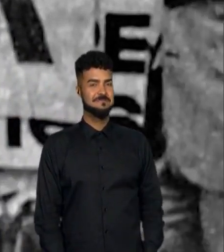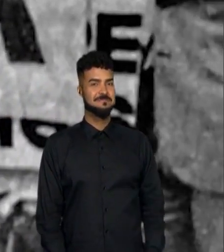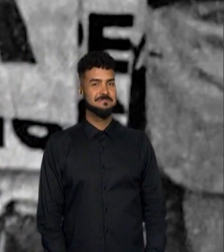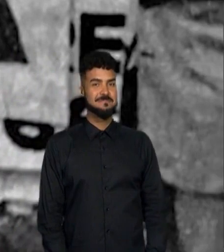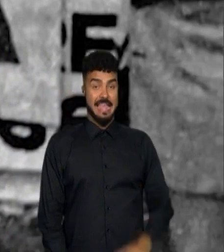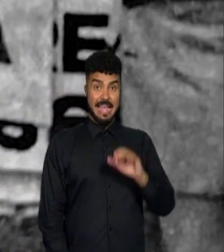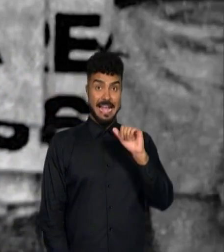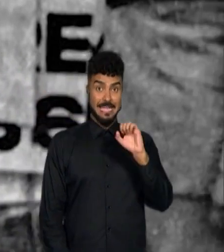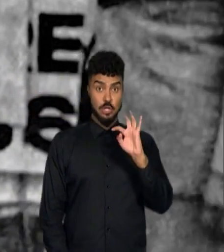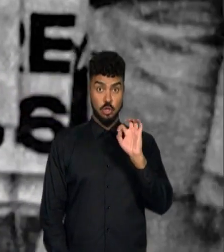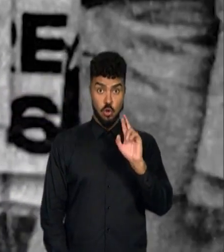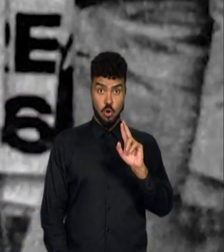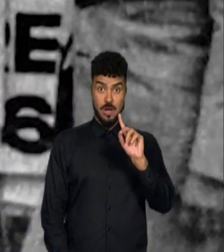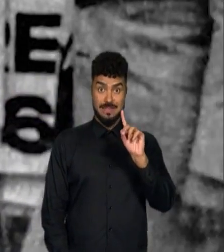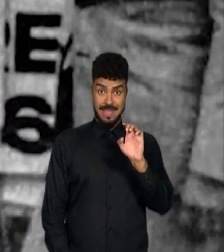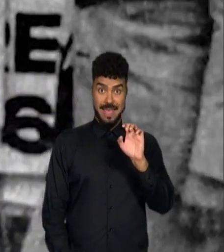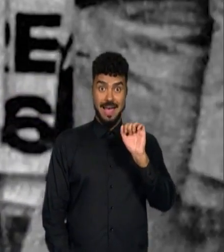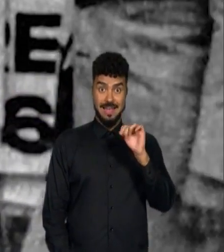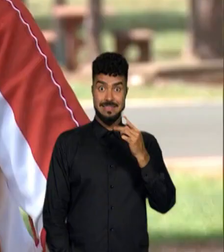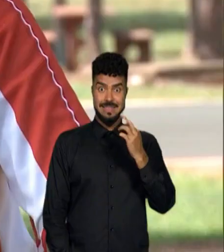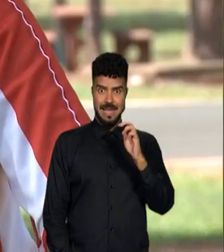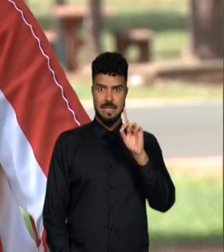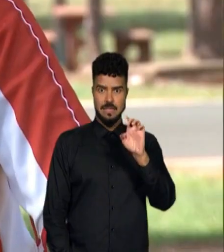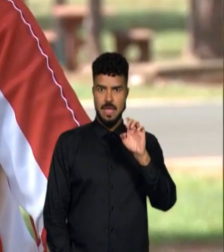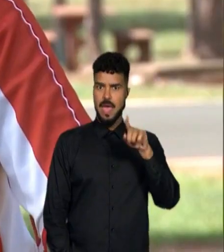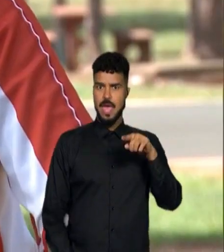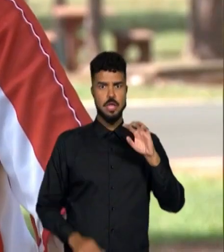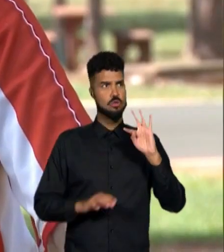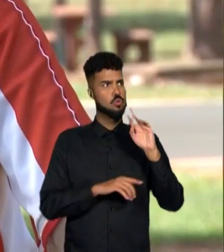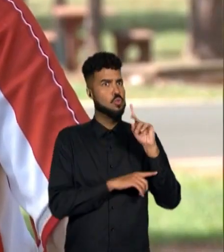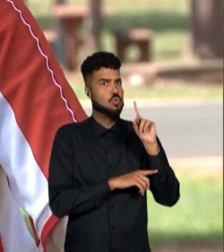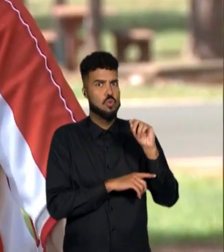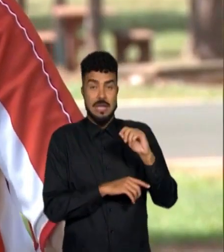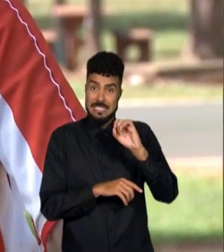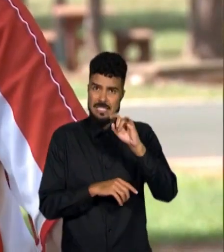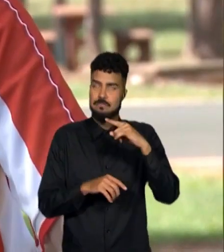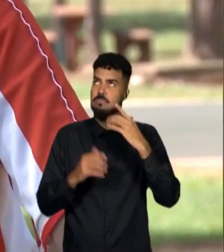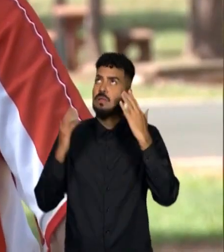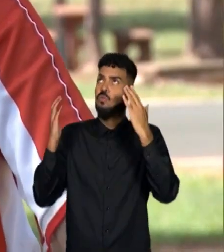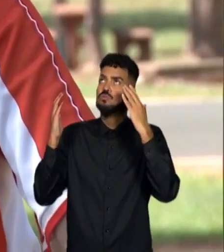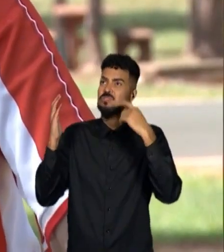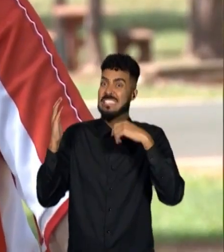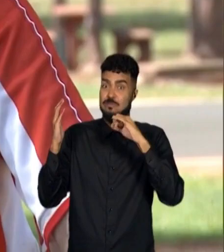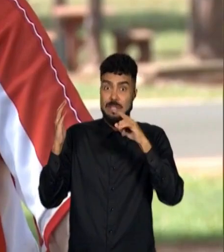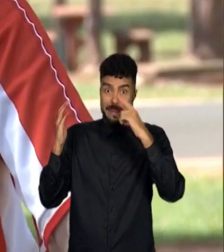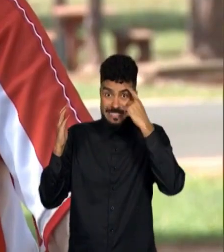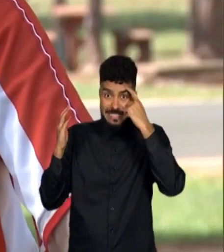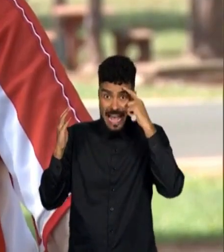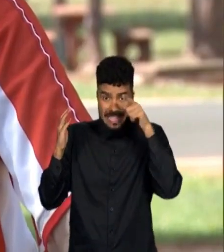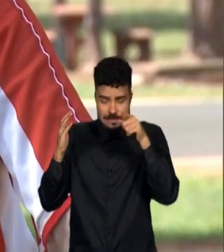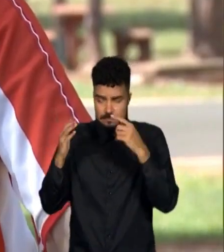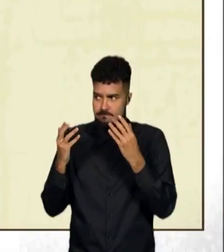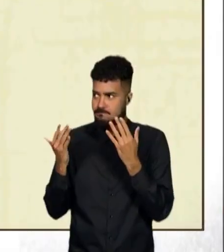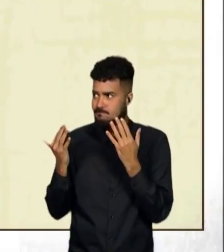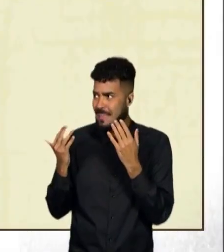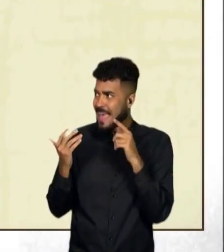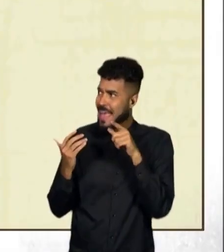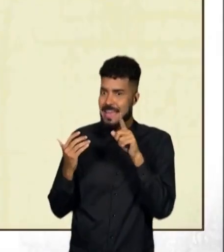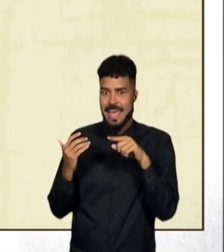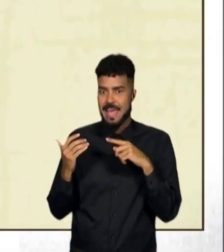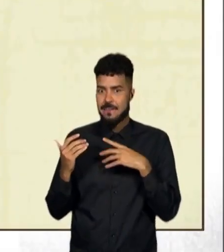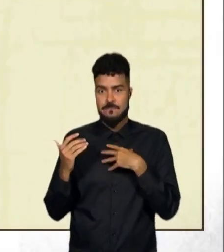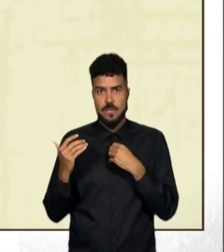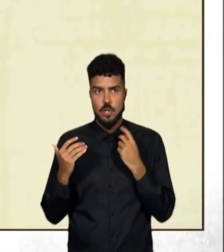Castor de Andrade é tudo, né? Castor de Andrade, pelo amor de Deus, se a gente pensar assim, ele é o filho do